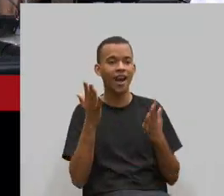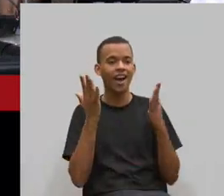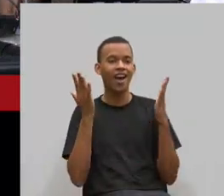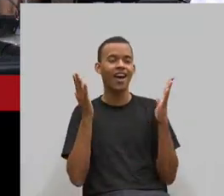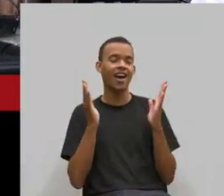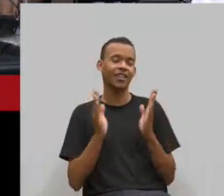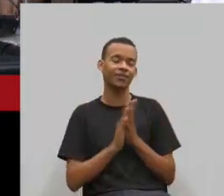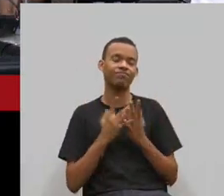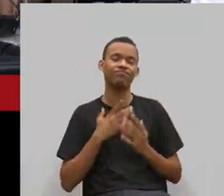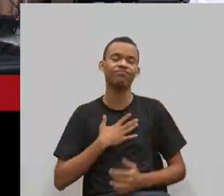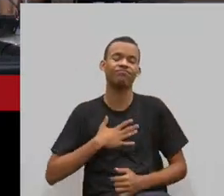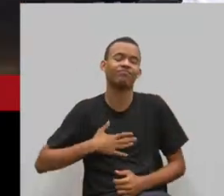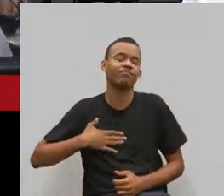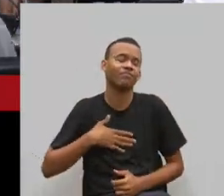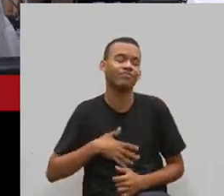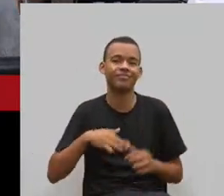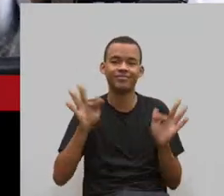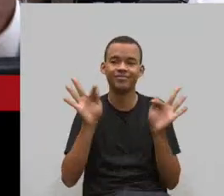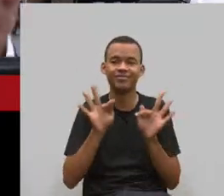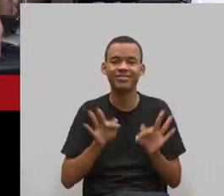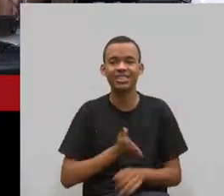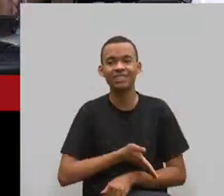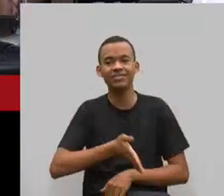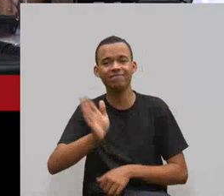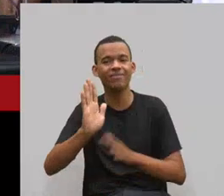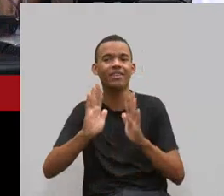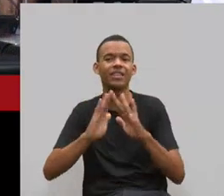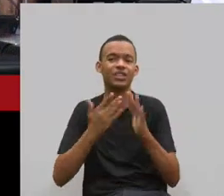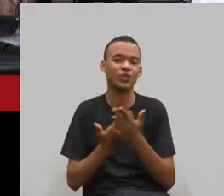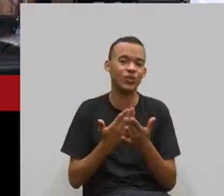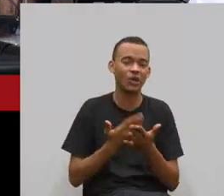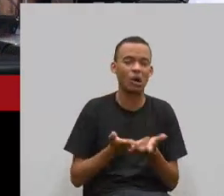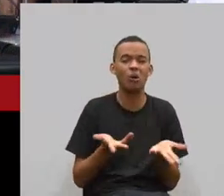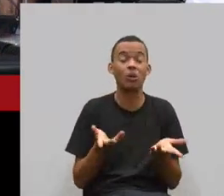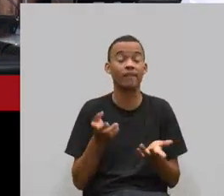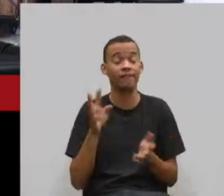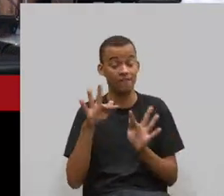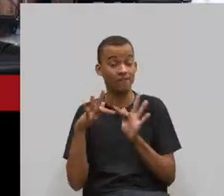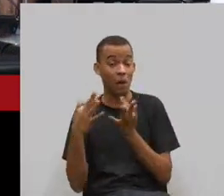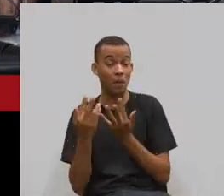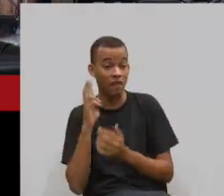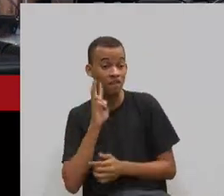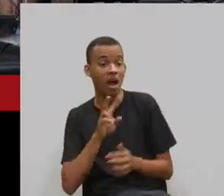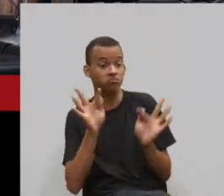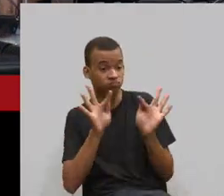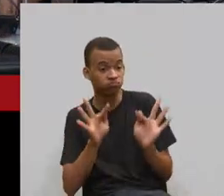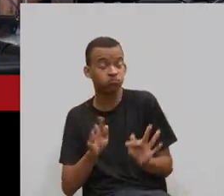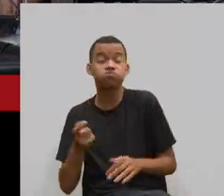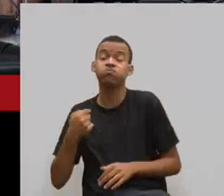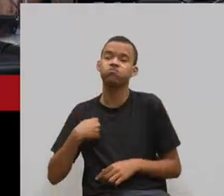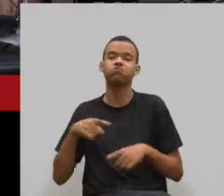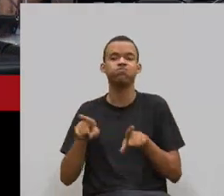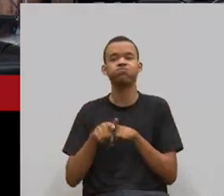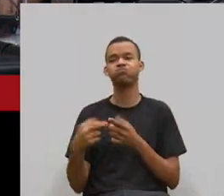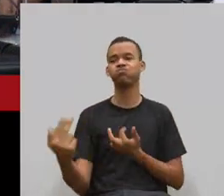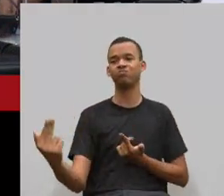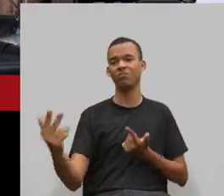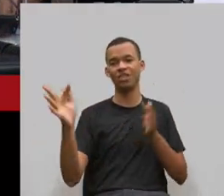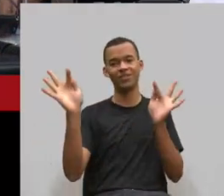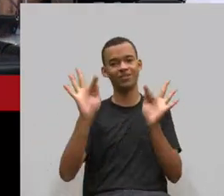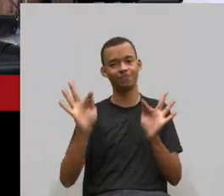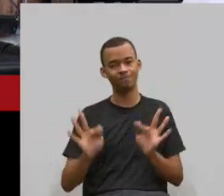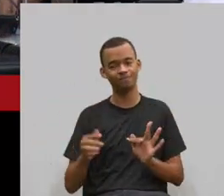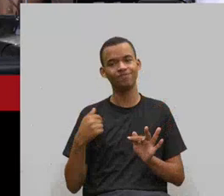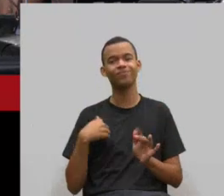ninguém ia pra escola era uma felicidade pra família e felicidade pra gente mas eu sempre convivi com os deficientes mais